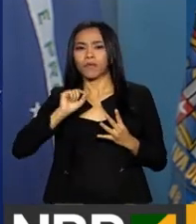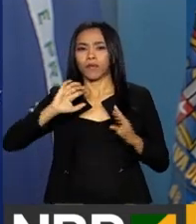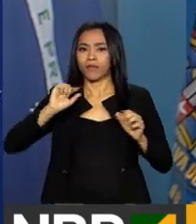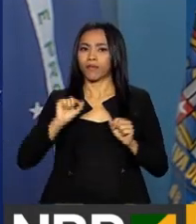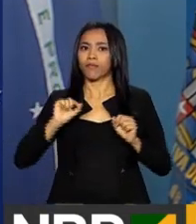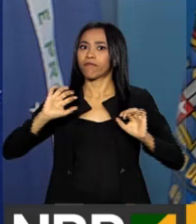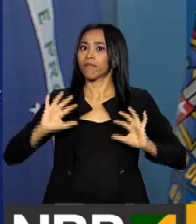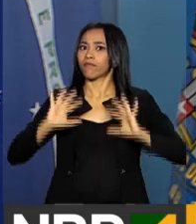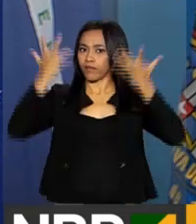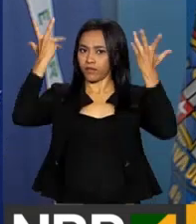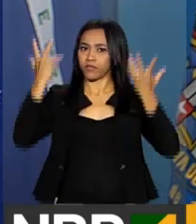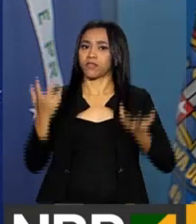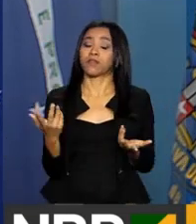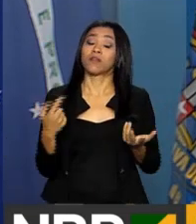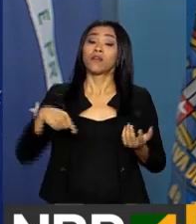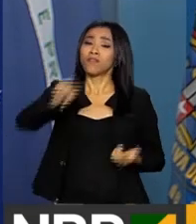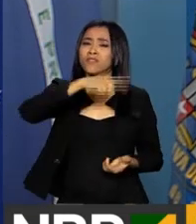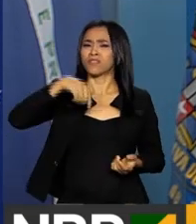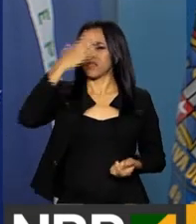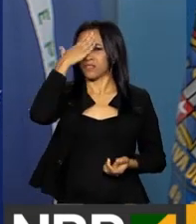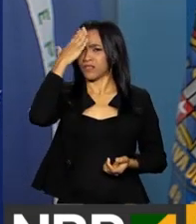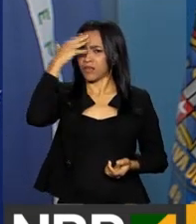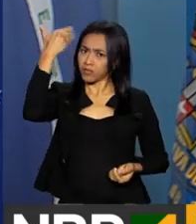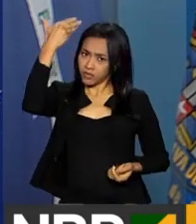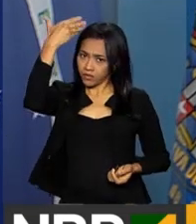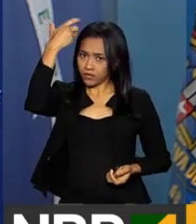vocês sabem que eu sou